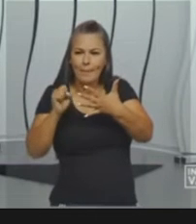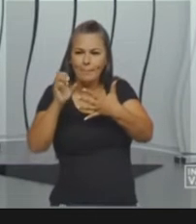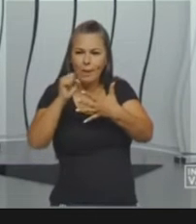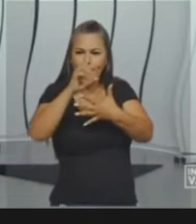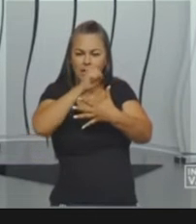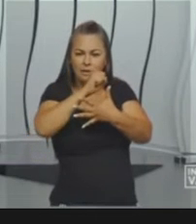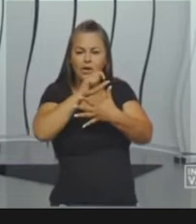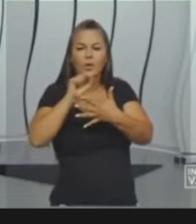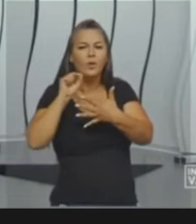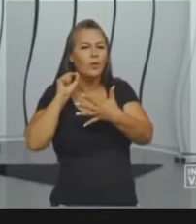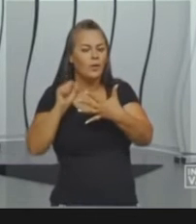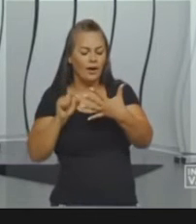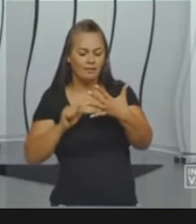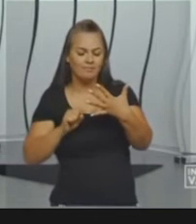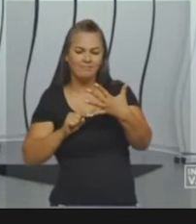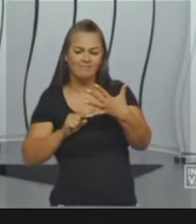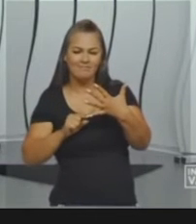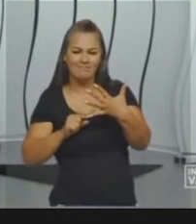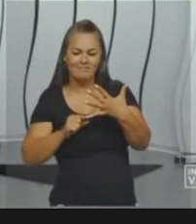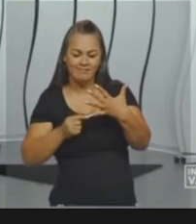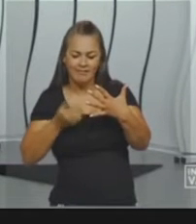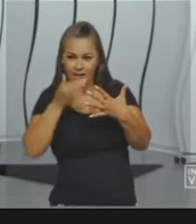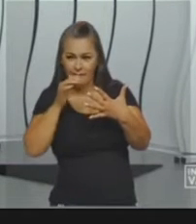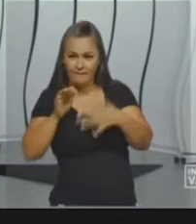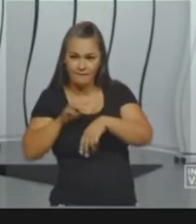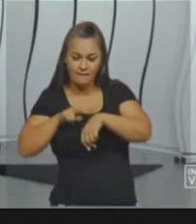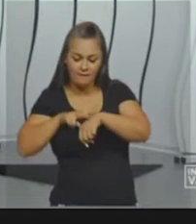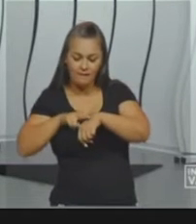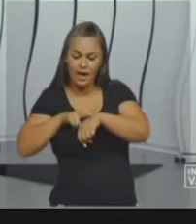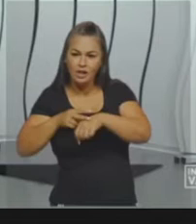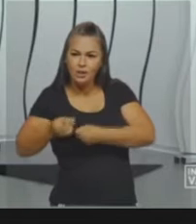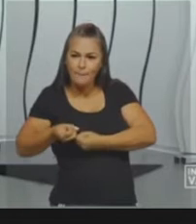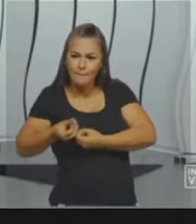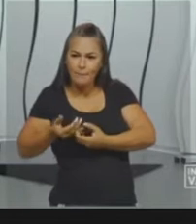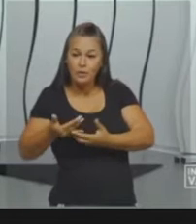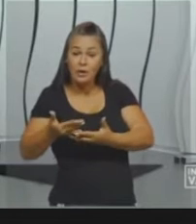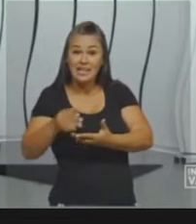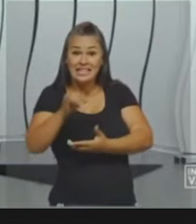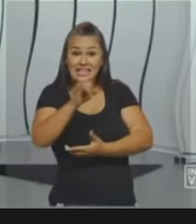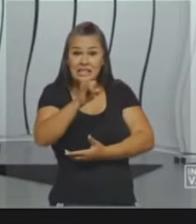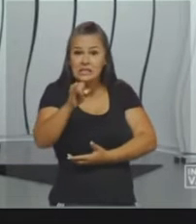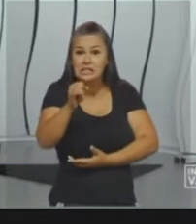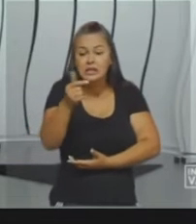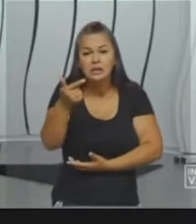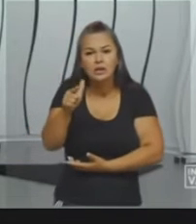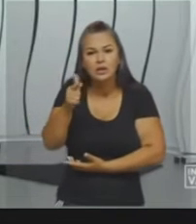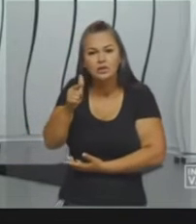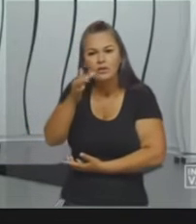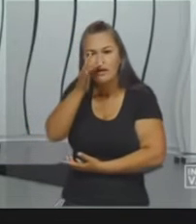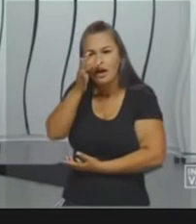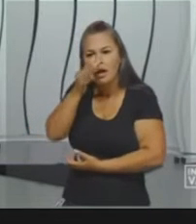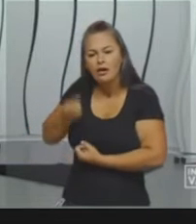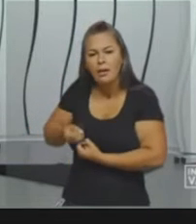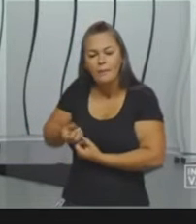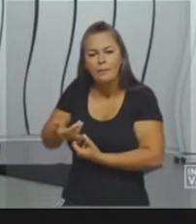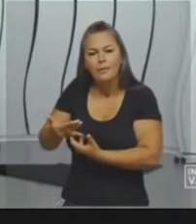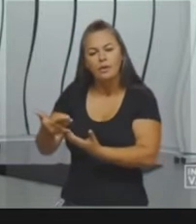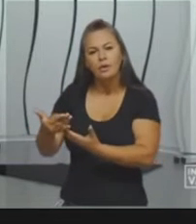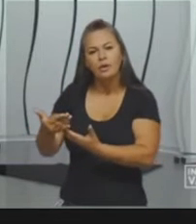tamanha importância da planta. Sem planta, olha o que eu estou falando, sem planta, animais